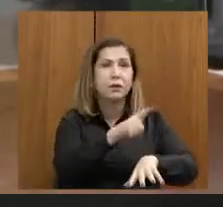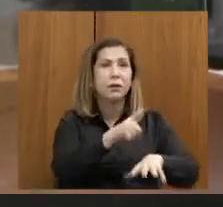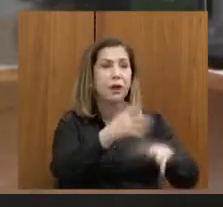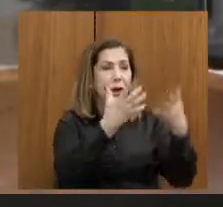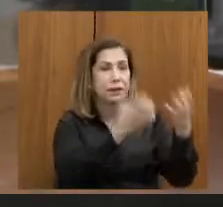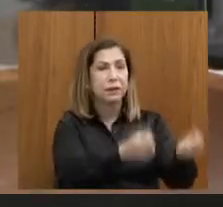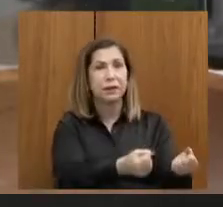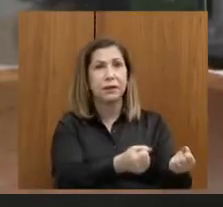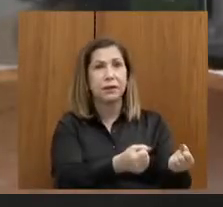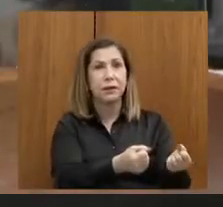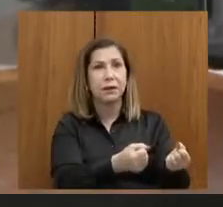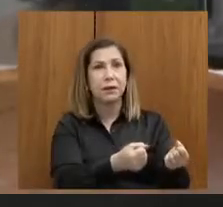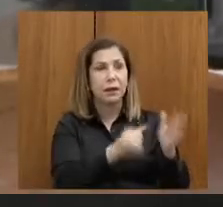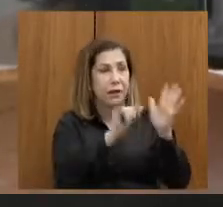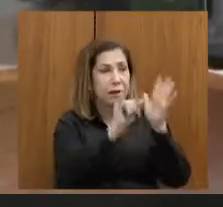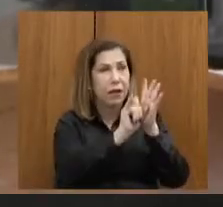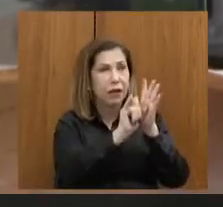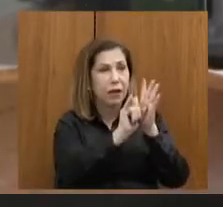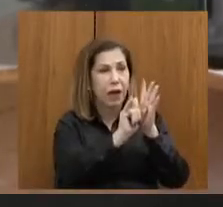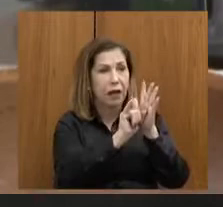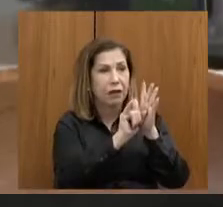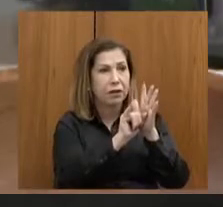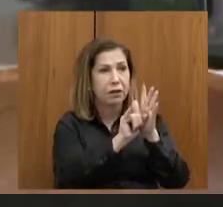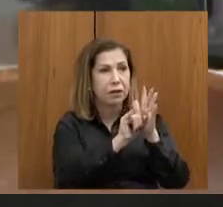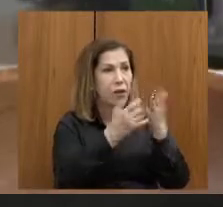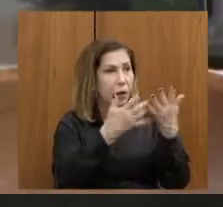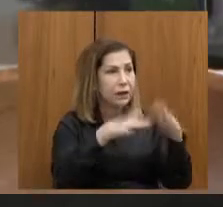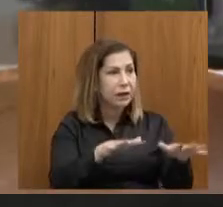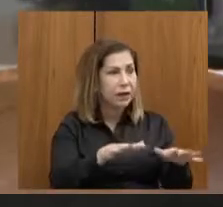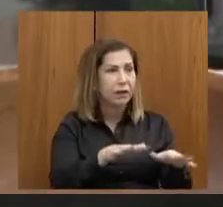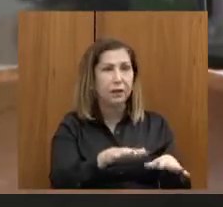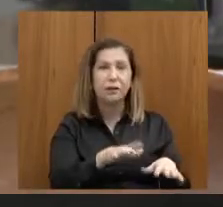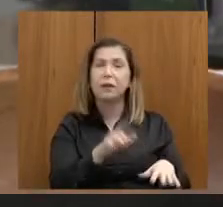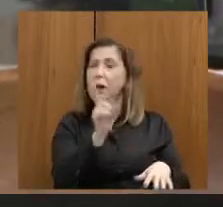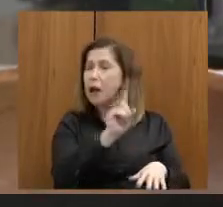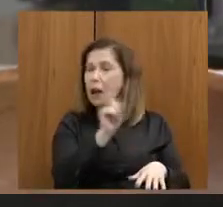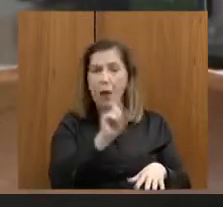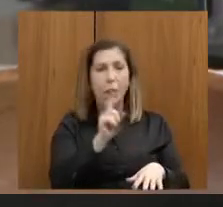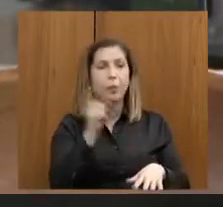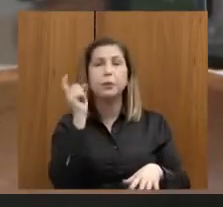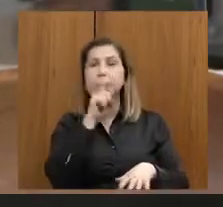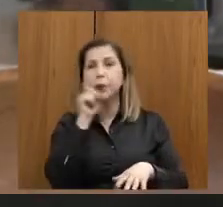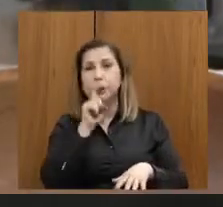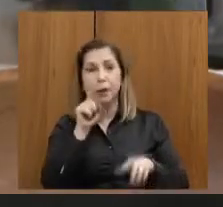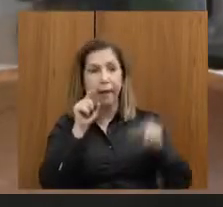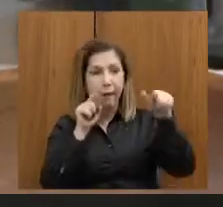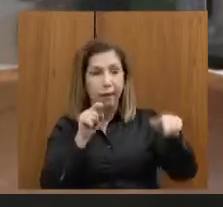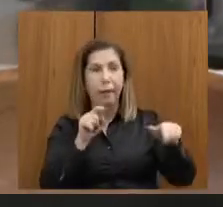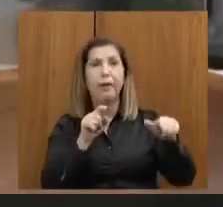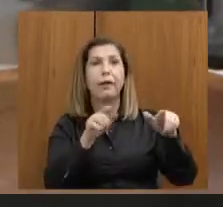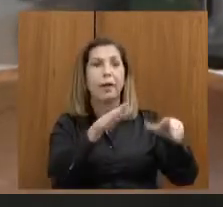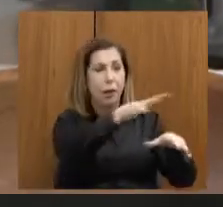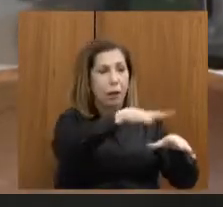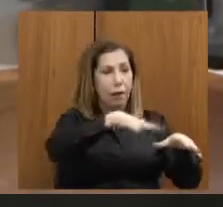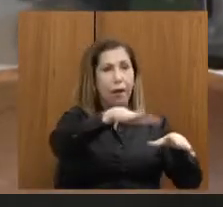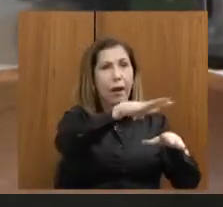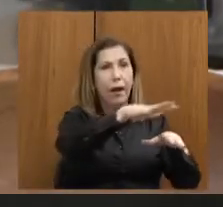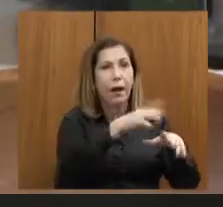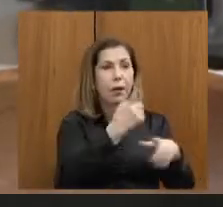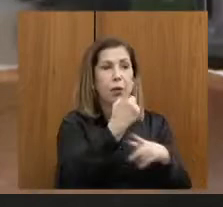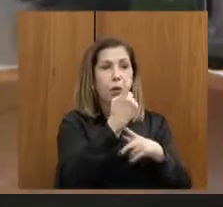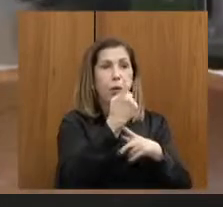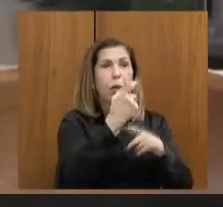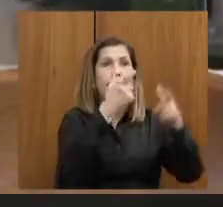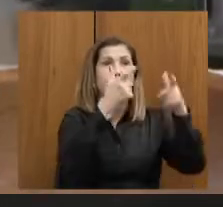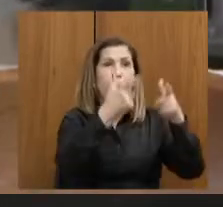a gente identidade É mentira porque o único lugar a única religião que eu conheço Oi